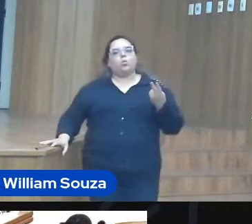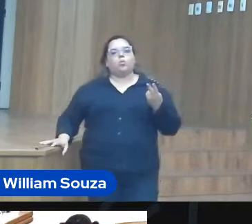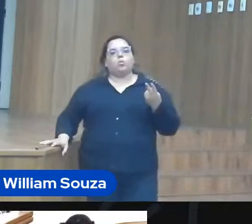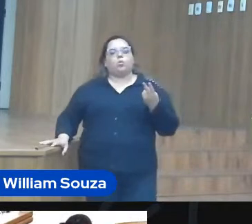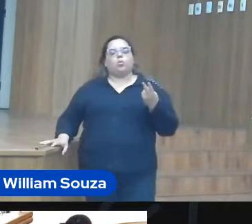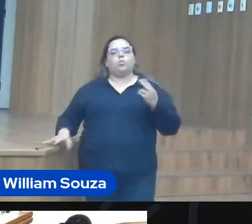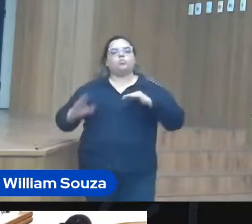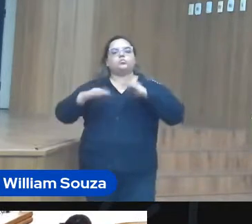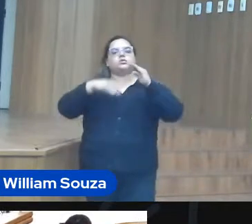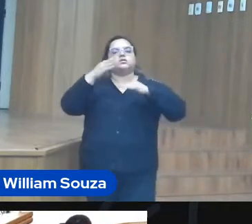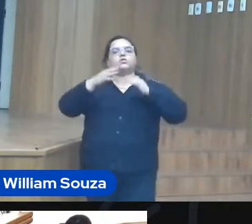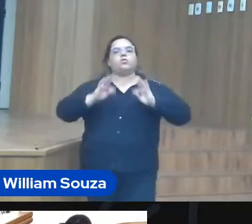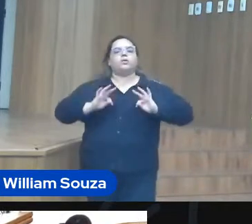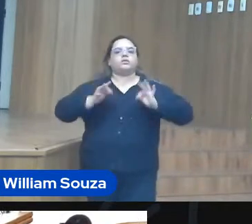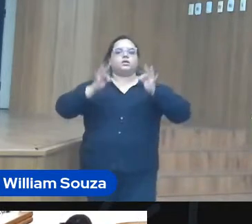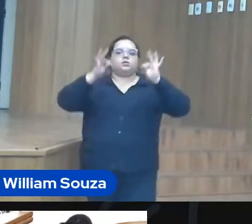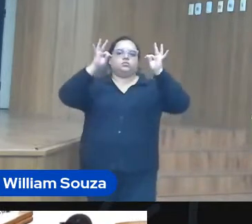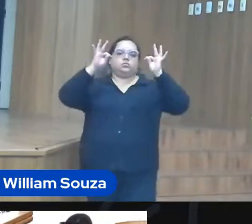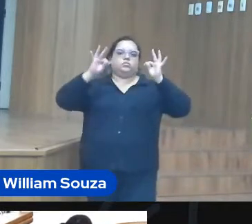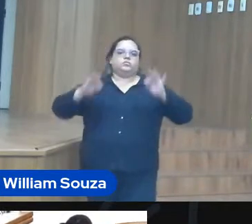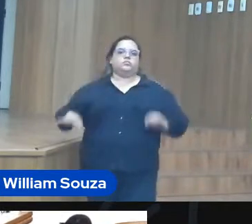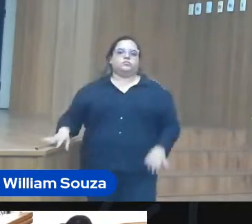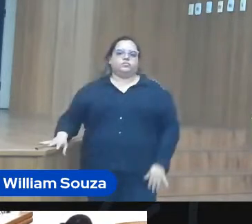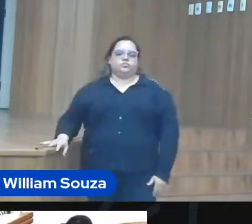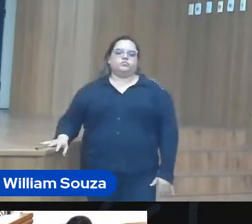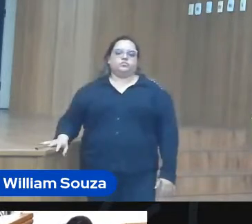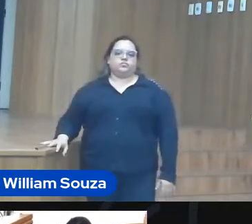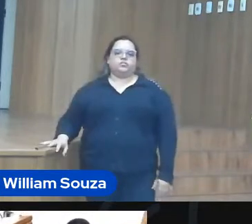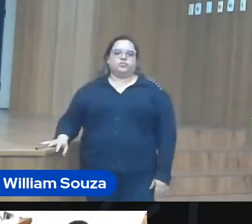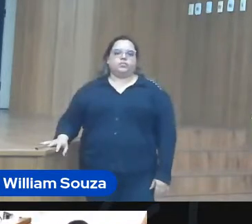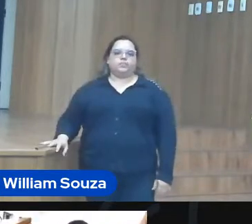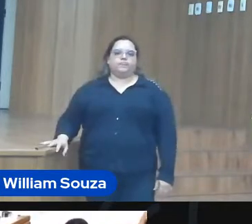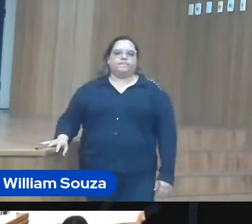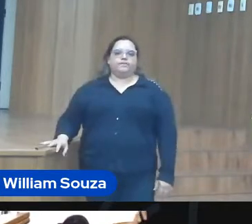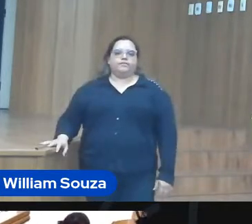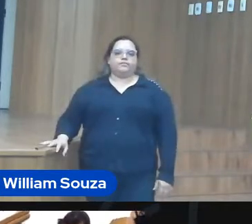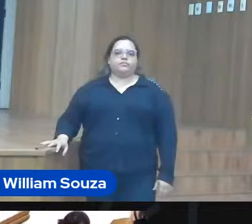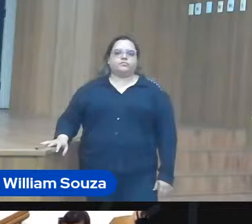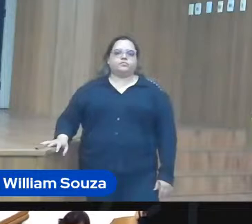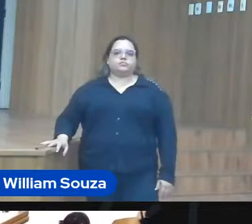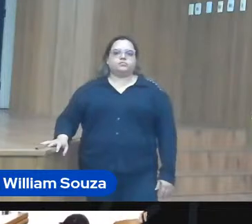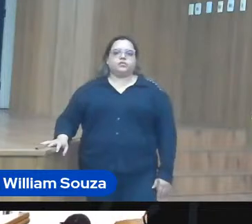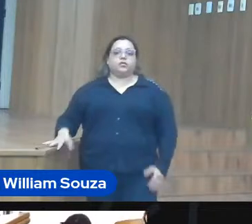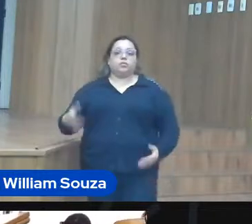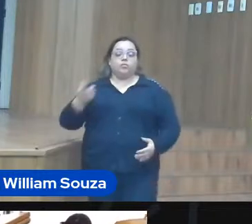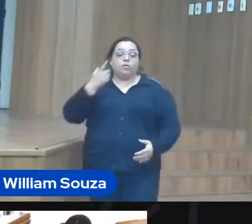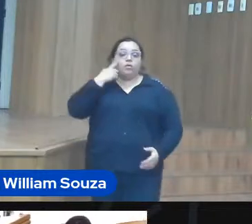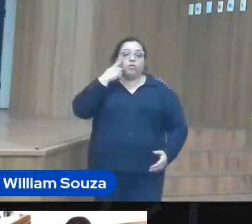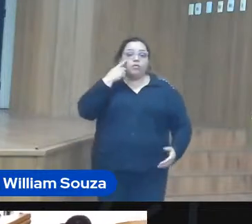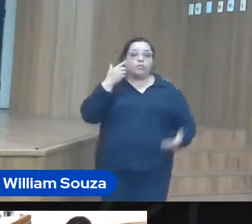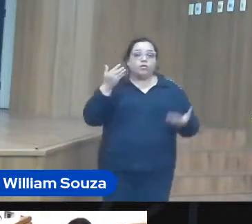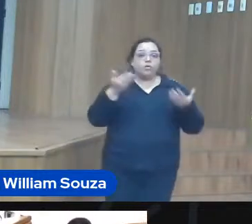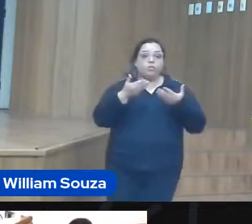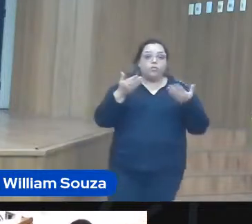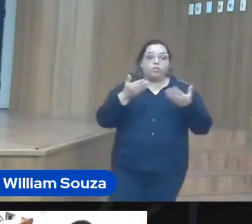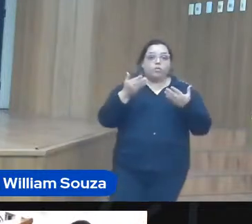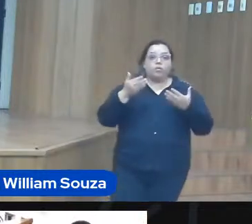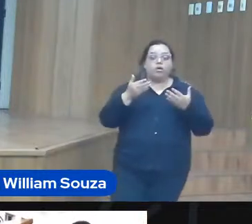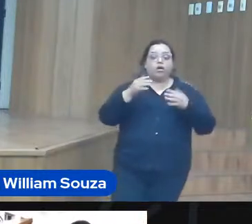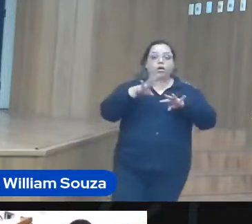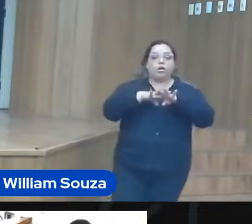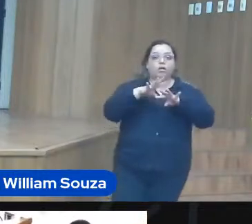desenvolvimento tecnológico. Como a gente viu aqui, boa parte da matemática foi